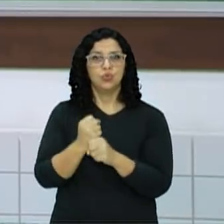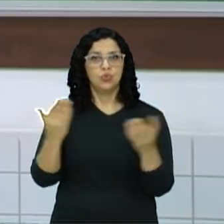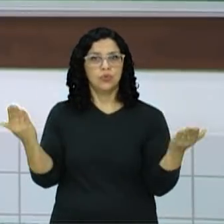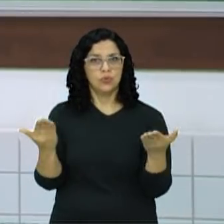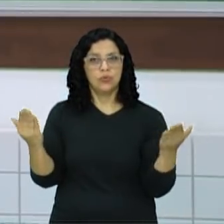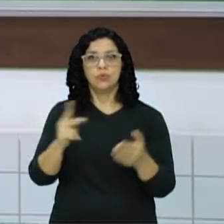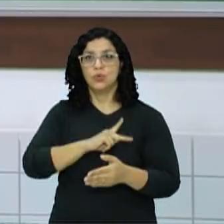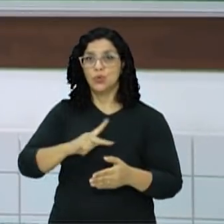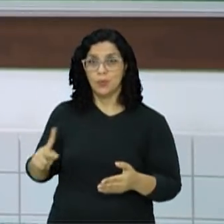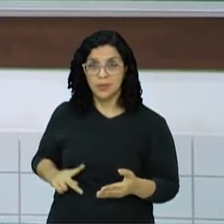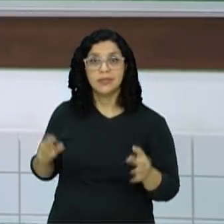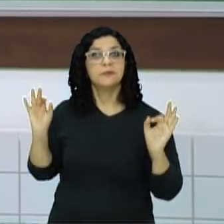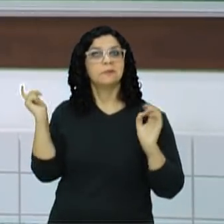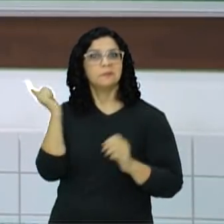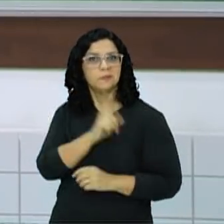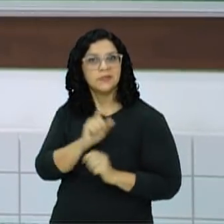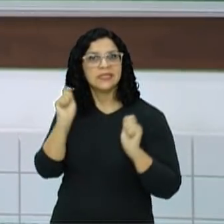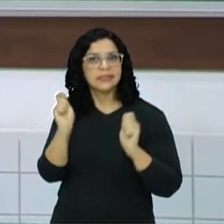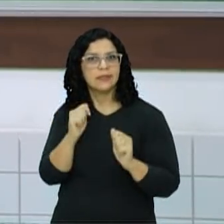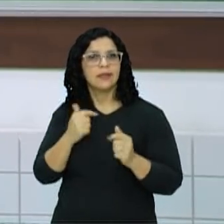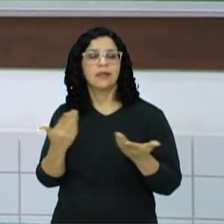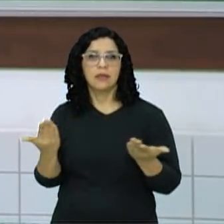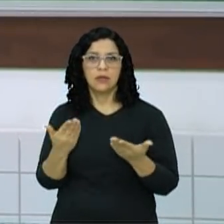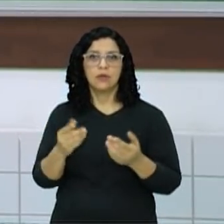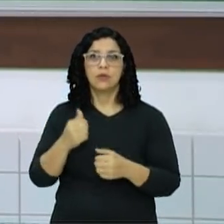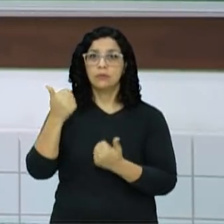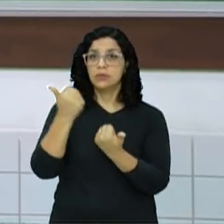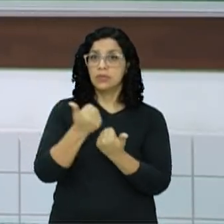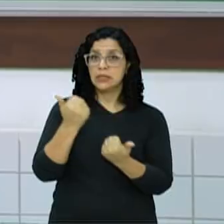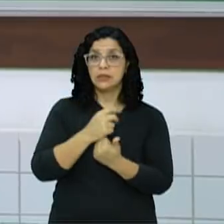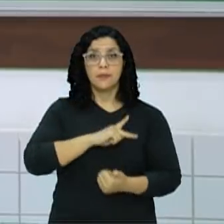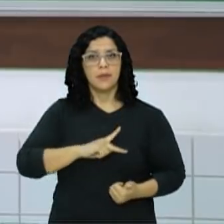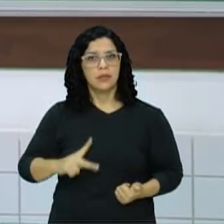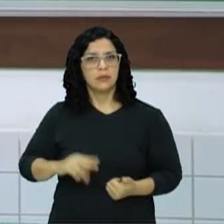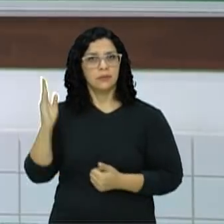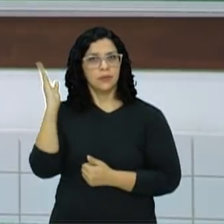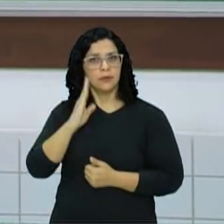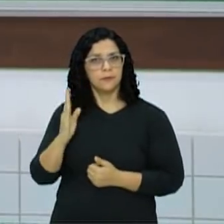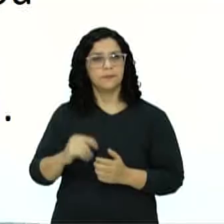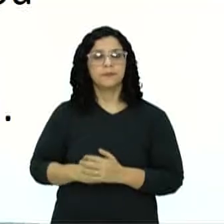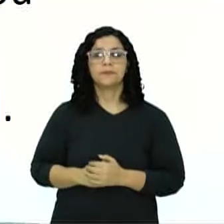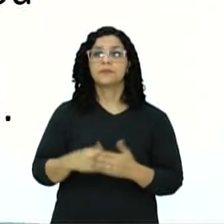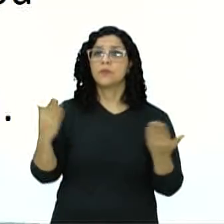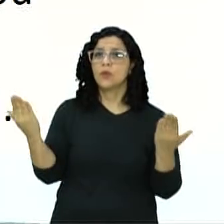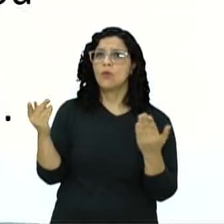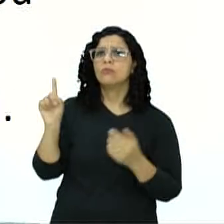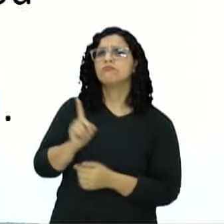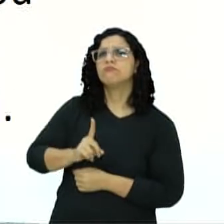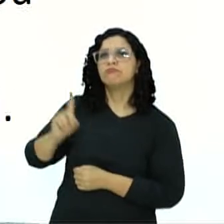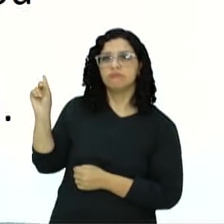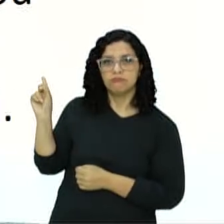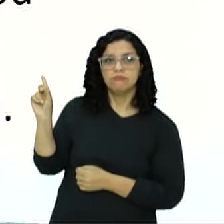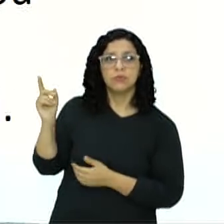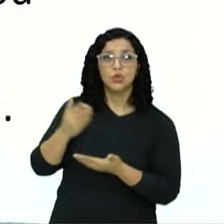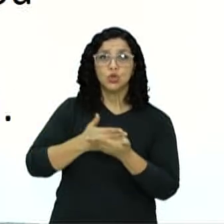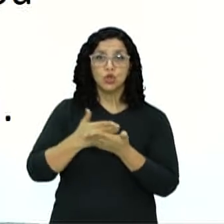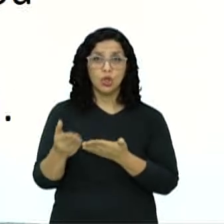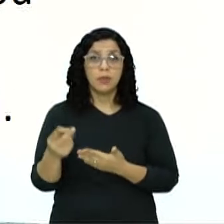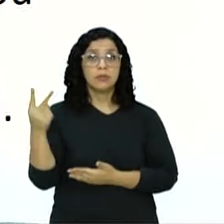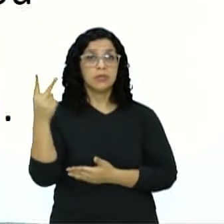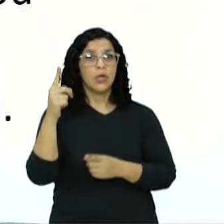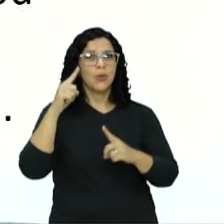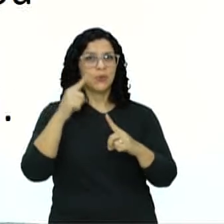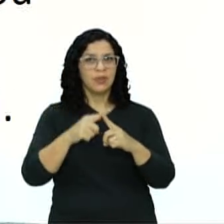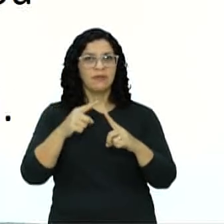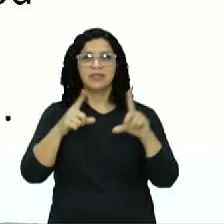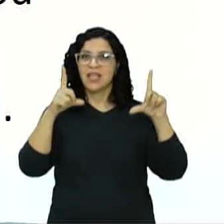era reeleito seguidamente para ocupar o cargo de presidente. Tá aqui a